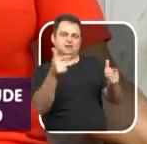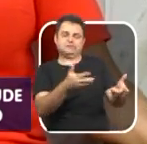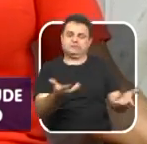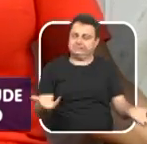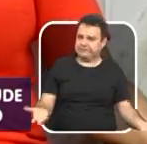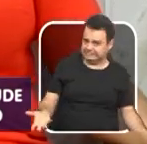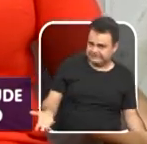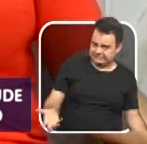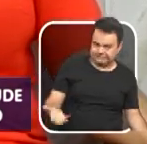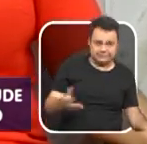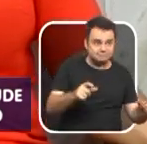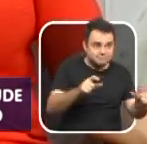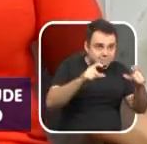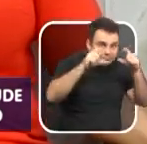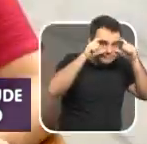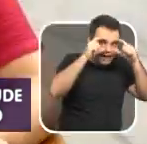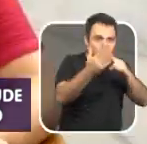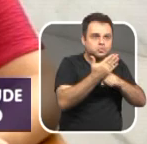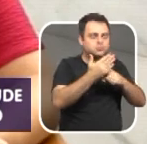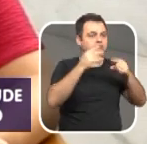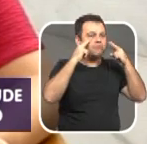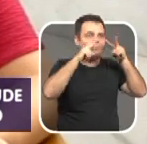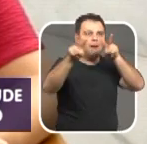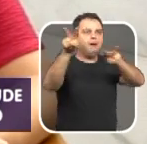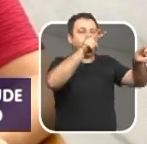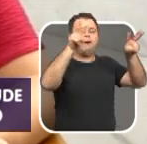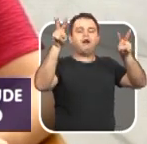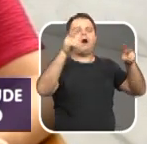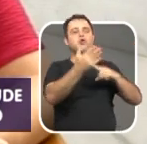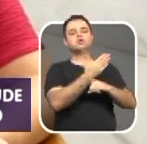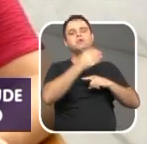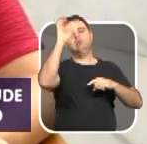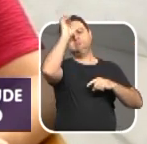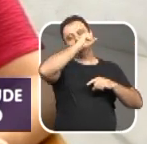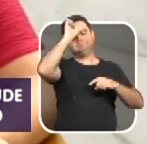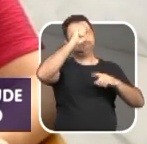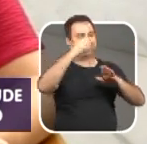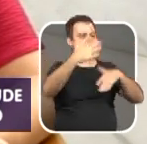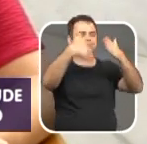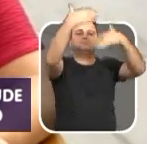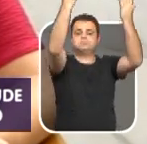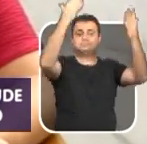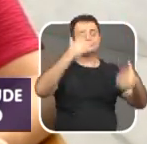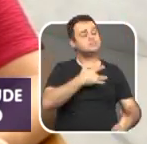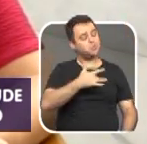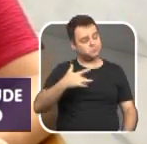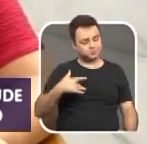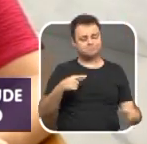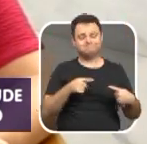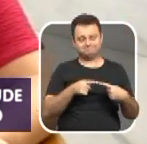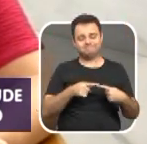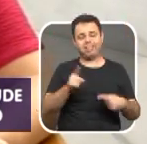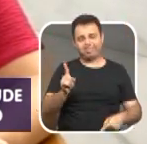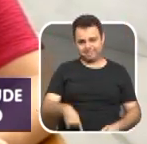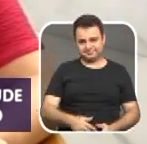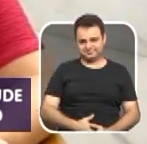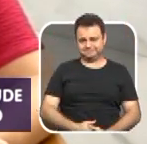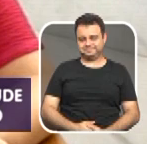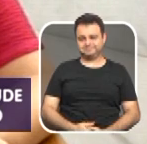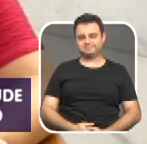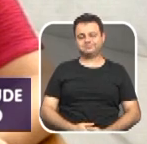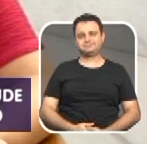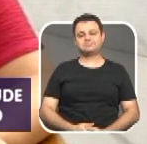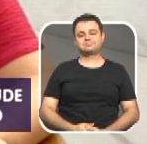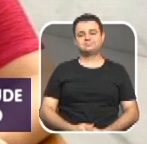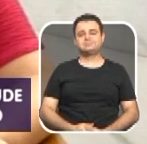É saúde. E você também utilizou as emendas impositivas para manter aberto um dos